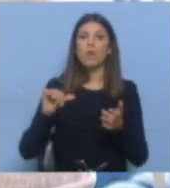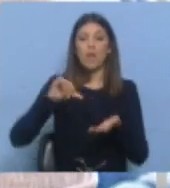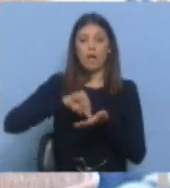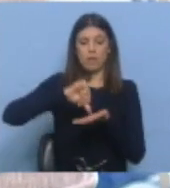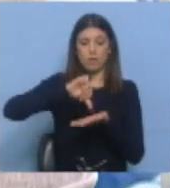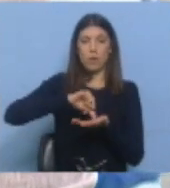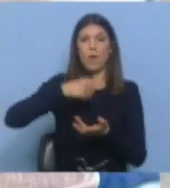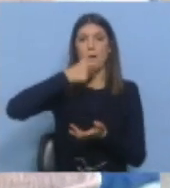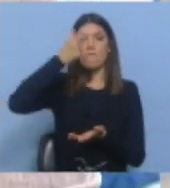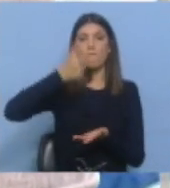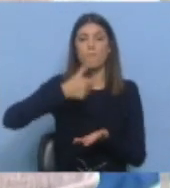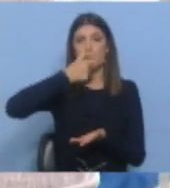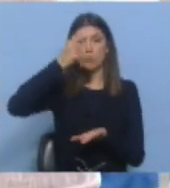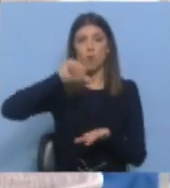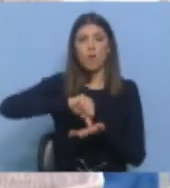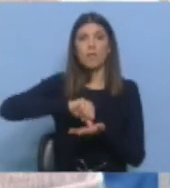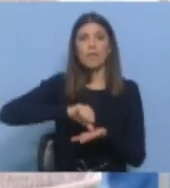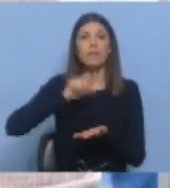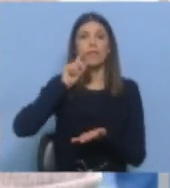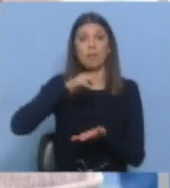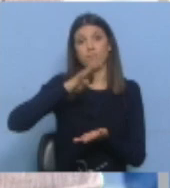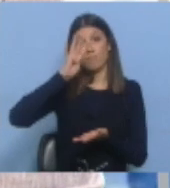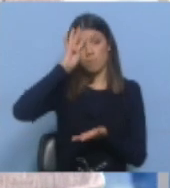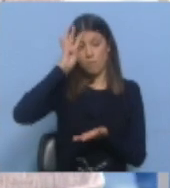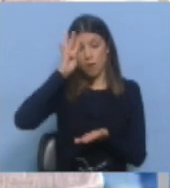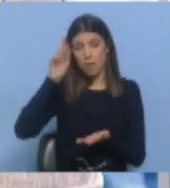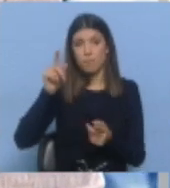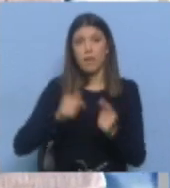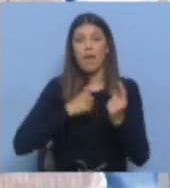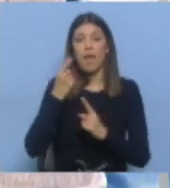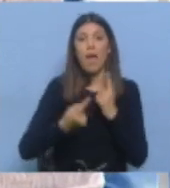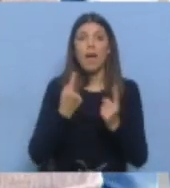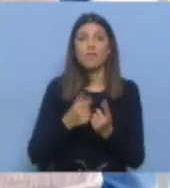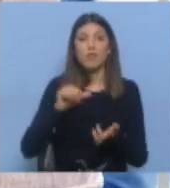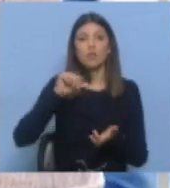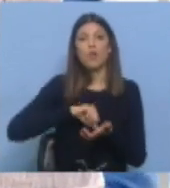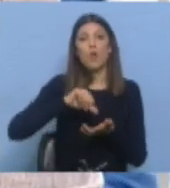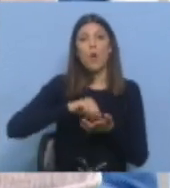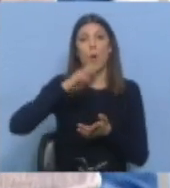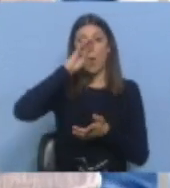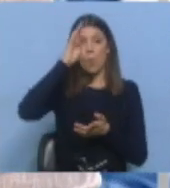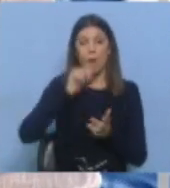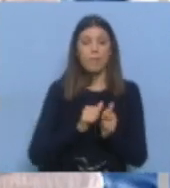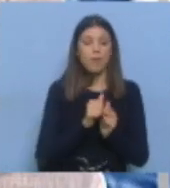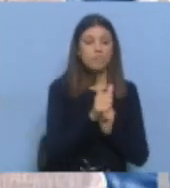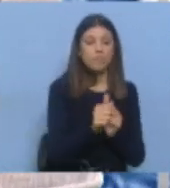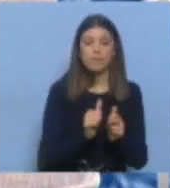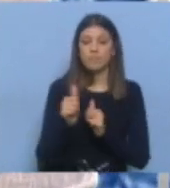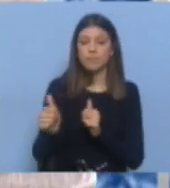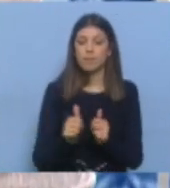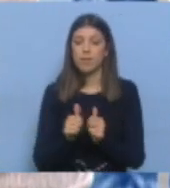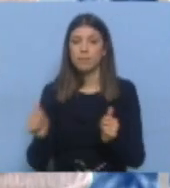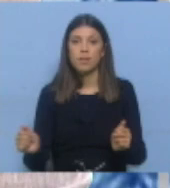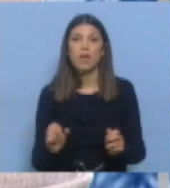Papa nas determinações e nas normas, e esta descentralização, esta promoção da participação das igrejas locais, das conferências episcopais, das